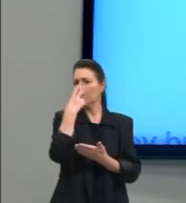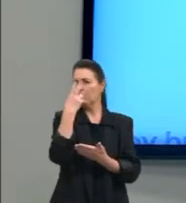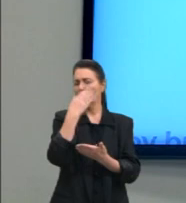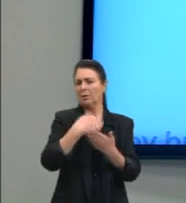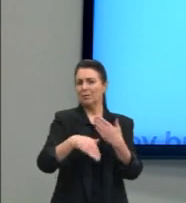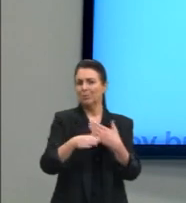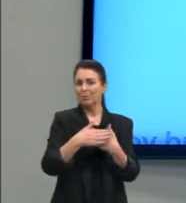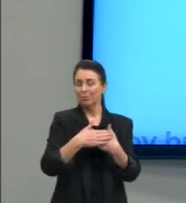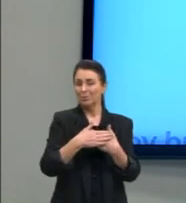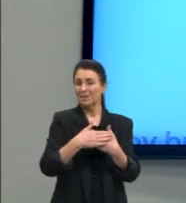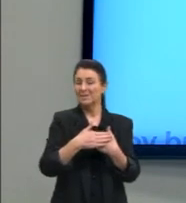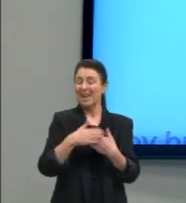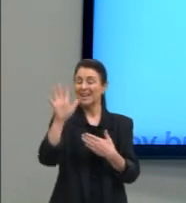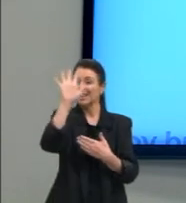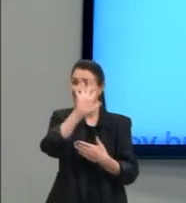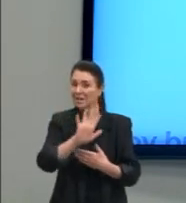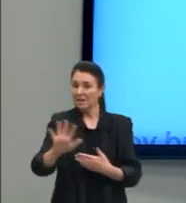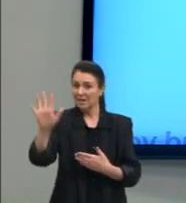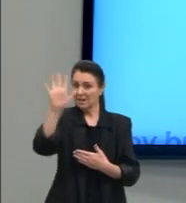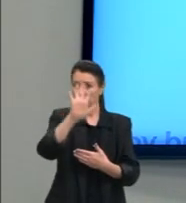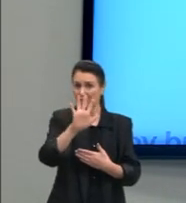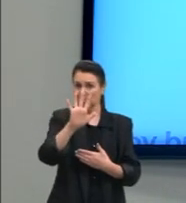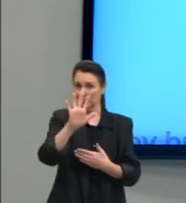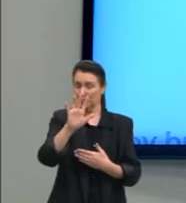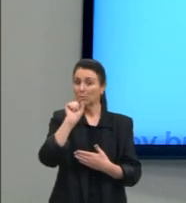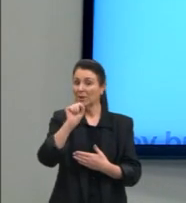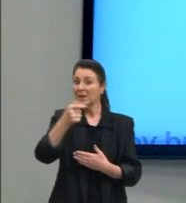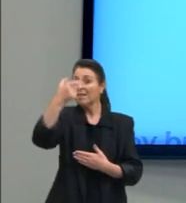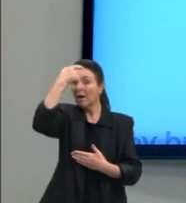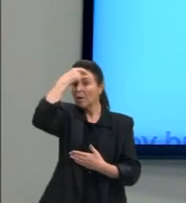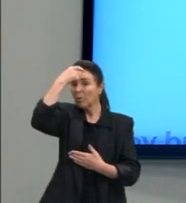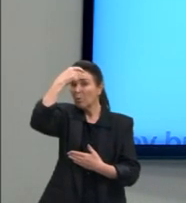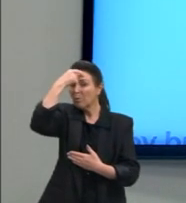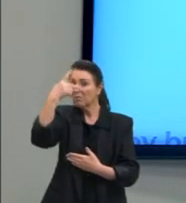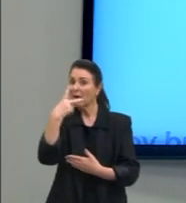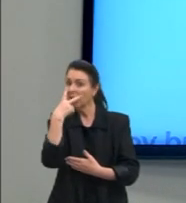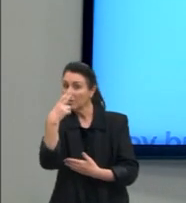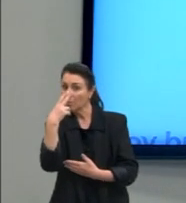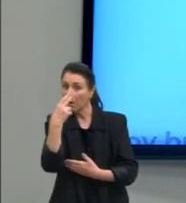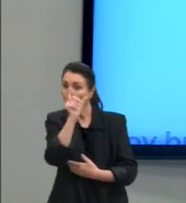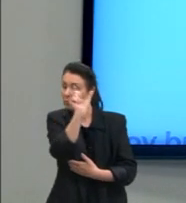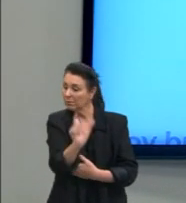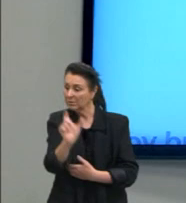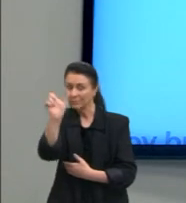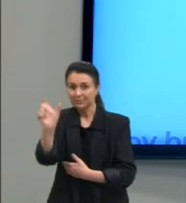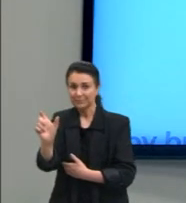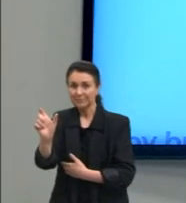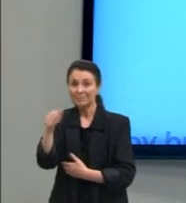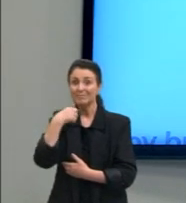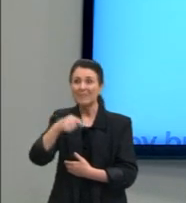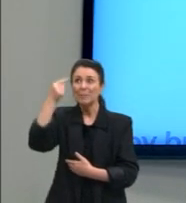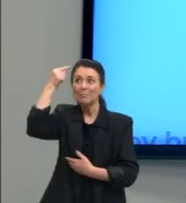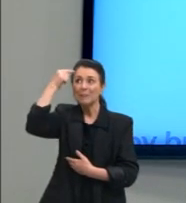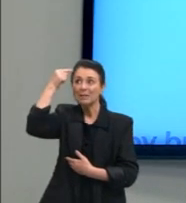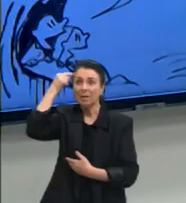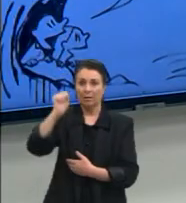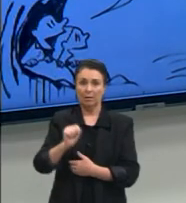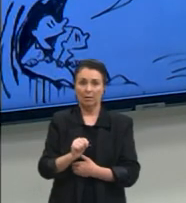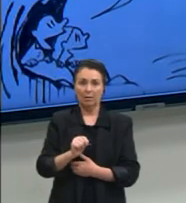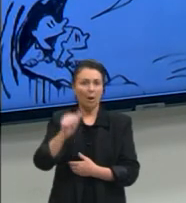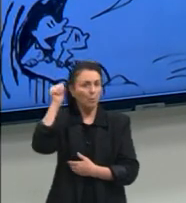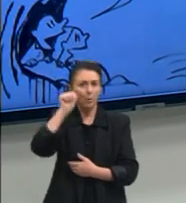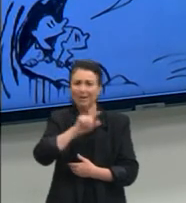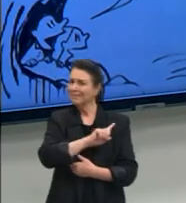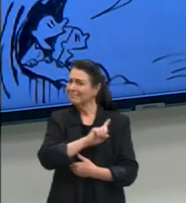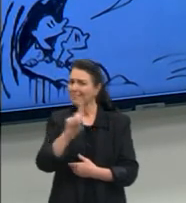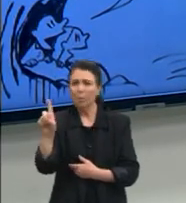bem próprio do senso comum né se nós pensarmos um pouquinho problematizamos vamos ver que as mulheres não são